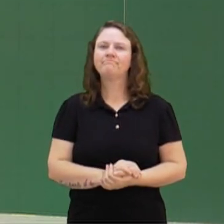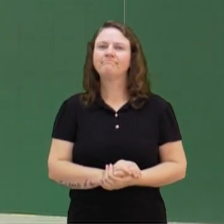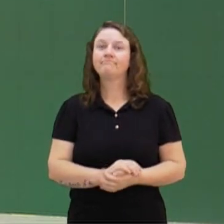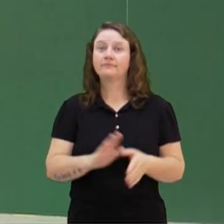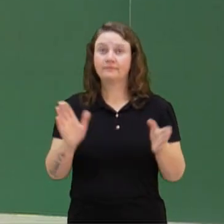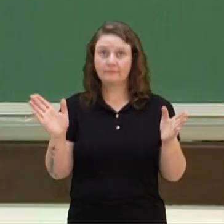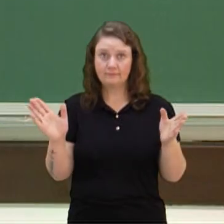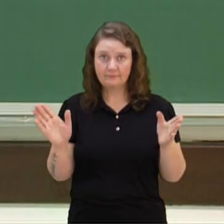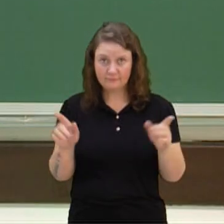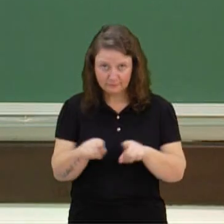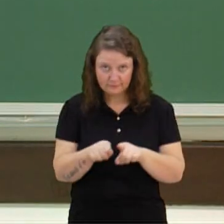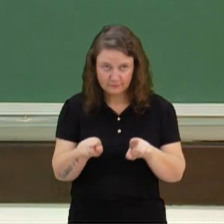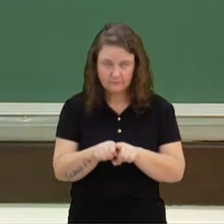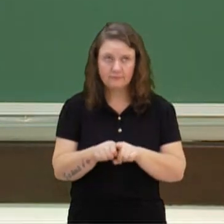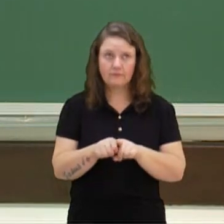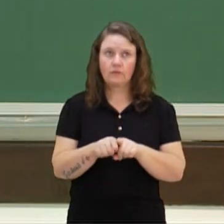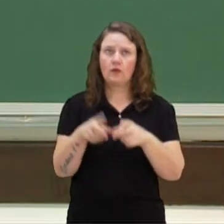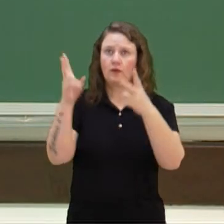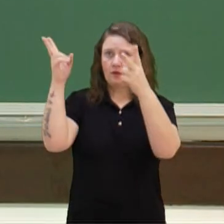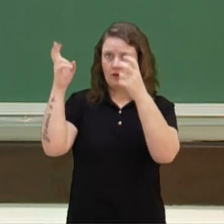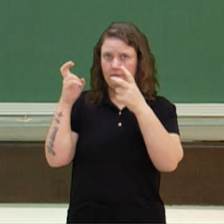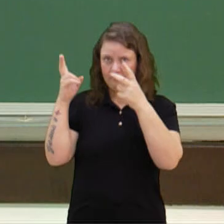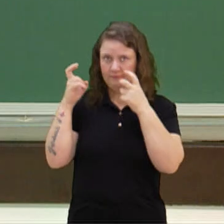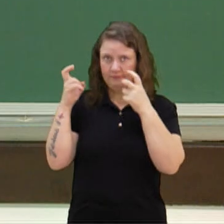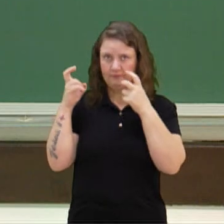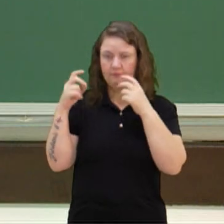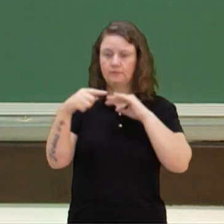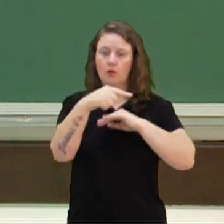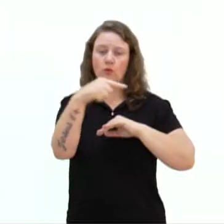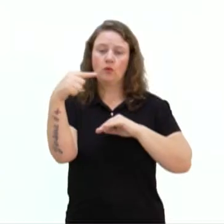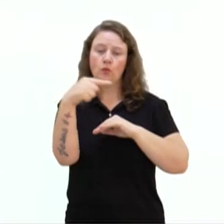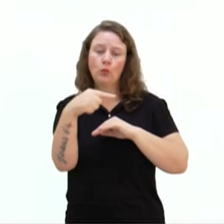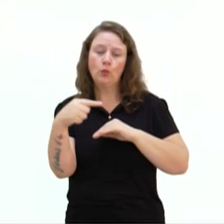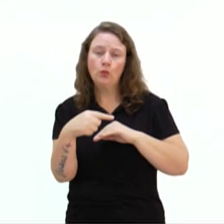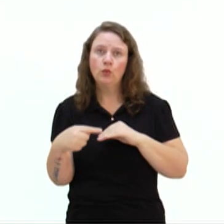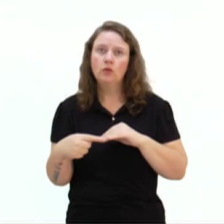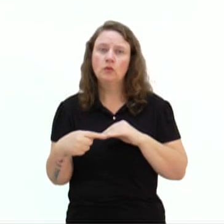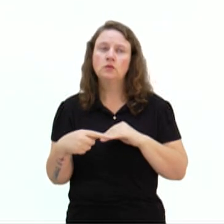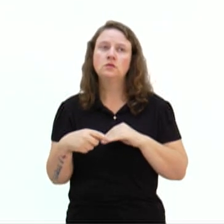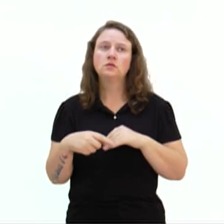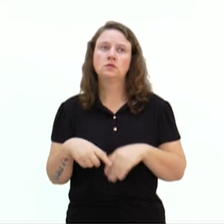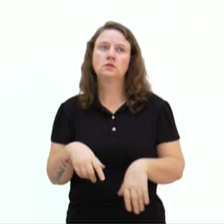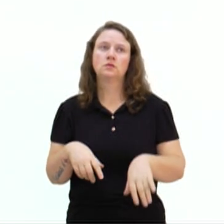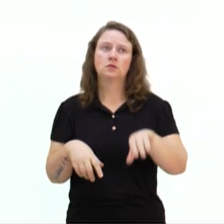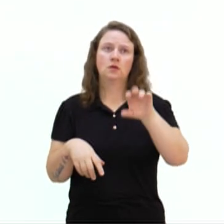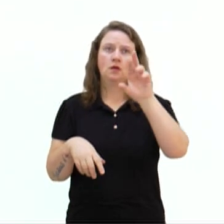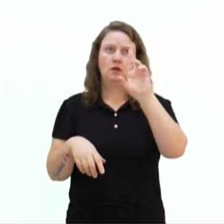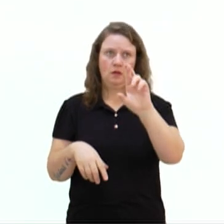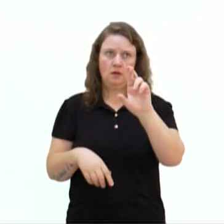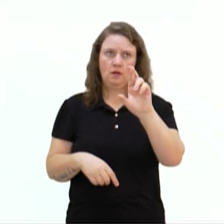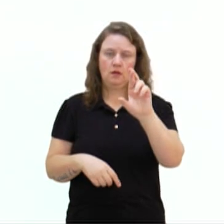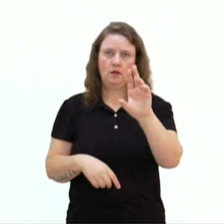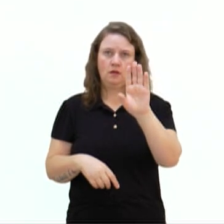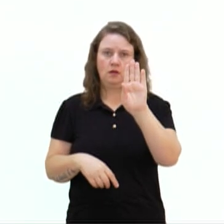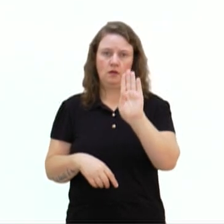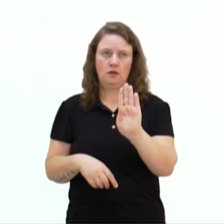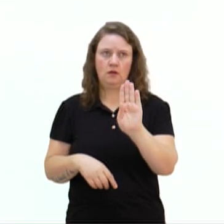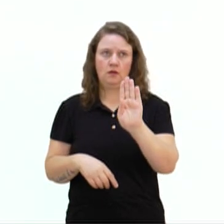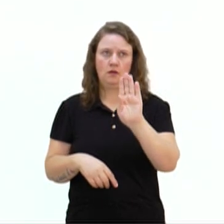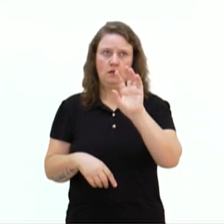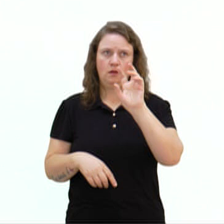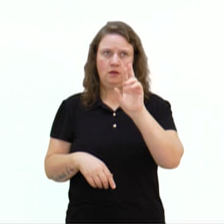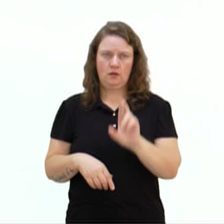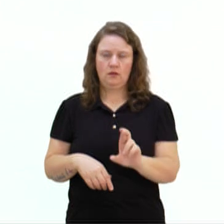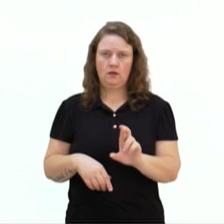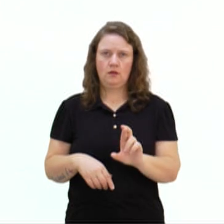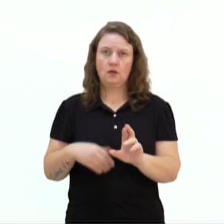Quando mais? Então, nós empregamos também o hífen quando o prefixo terminar em consoante e a segunda palavra